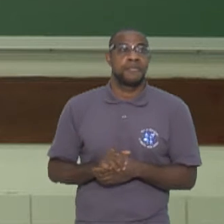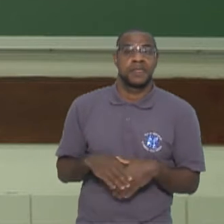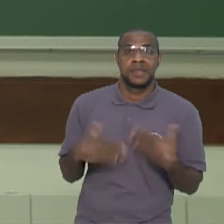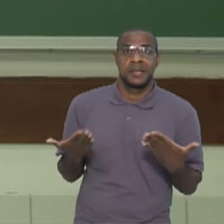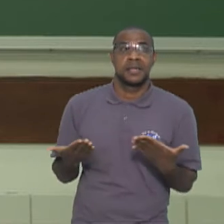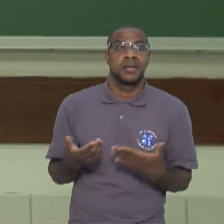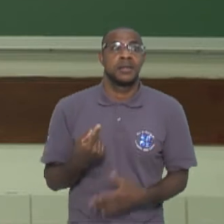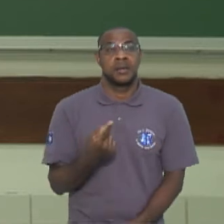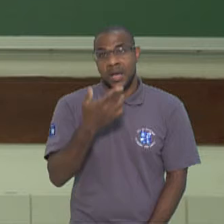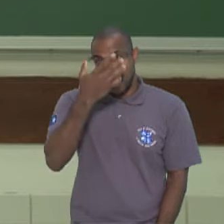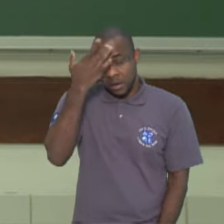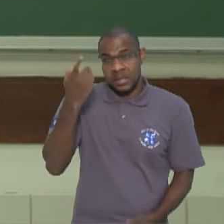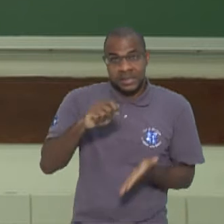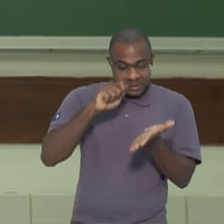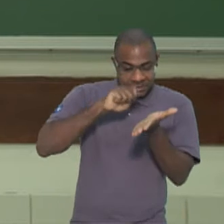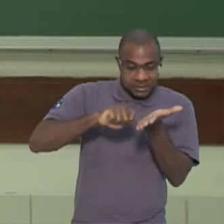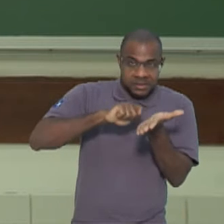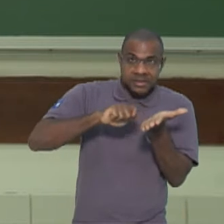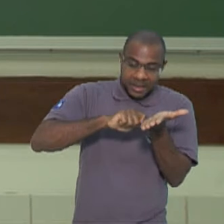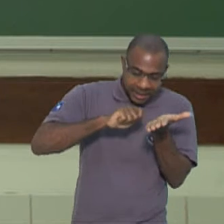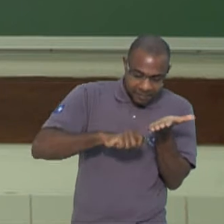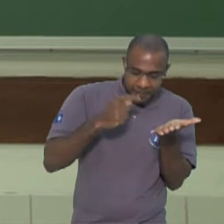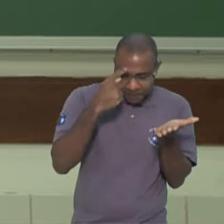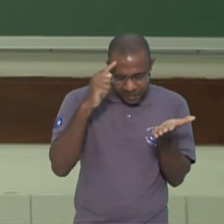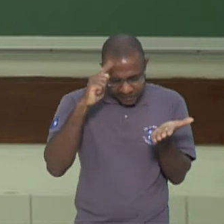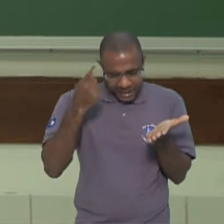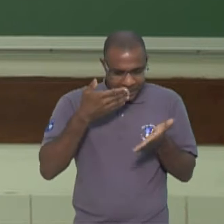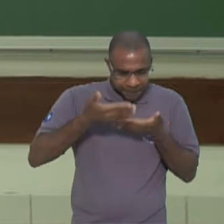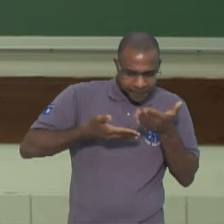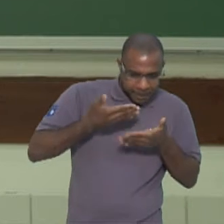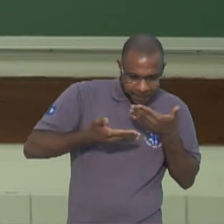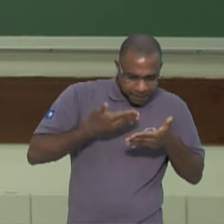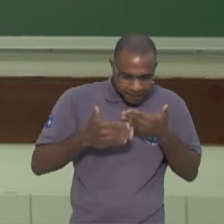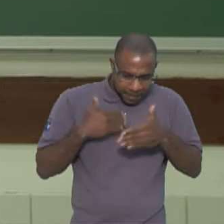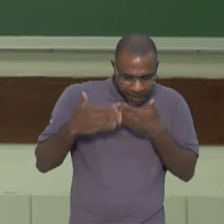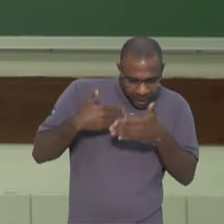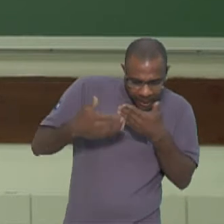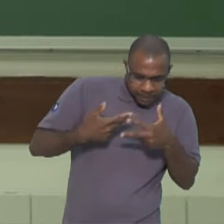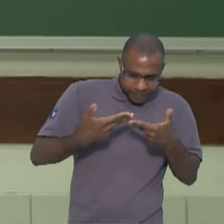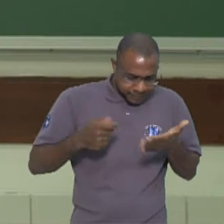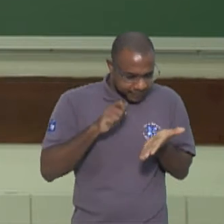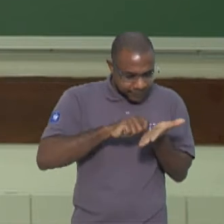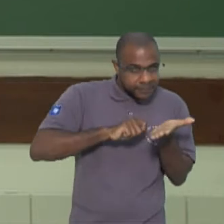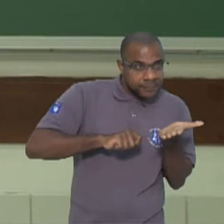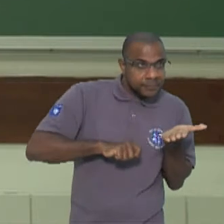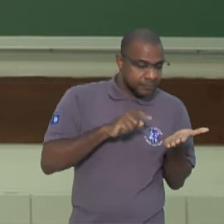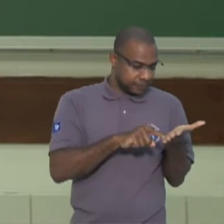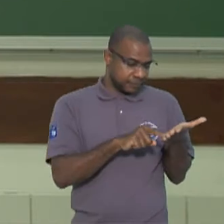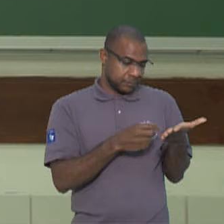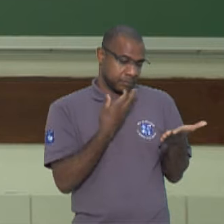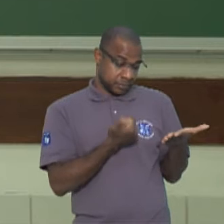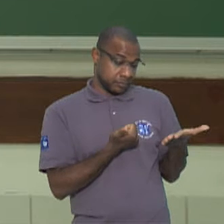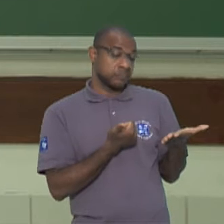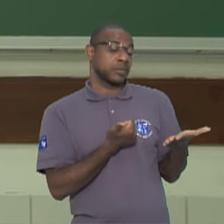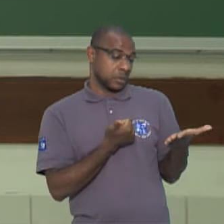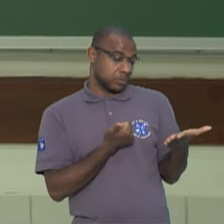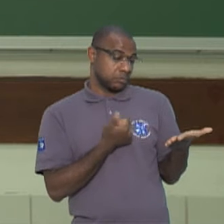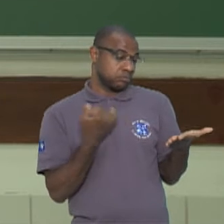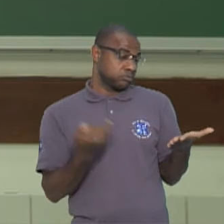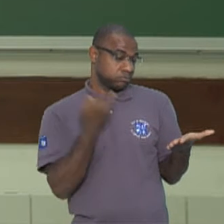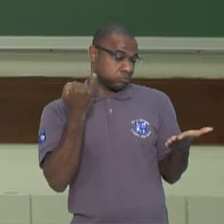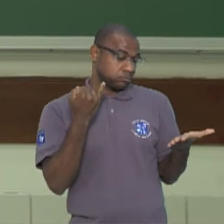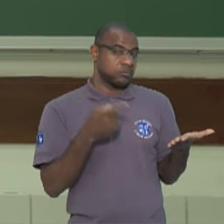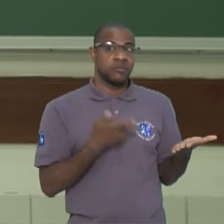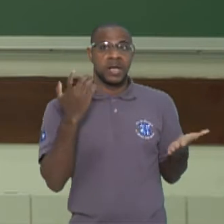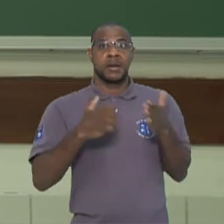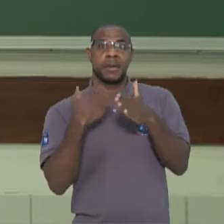Alguém que escreve um roteiro, pensa a ideia, elabora e fica muito acha que aquilo tem muito potencial, vai até